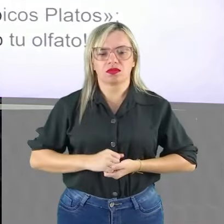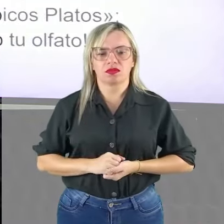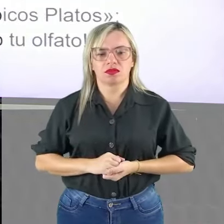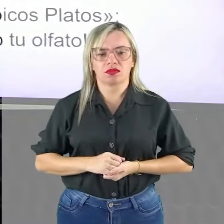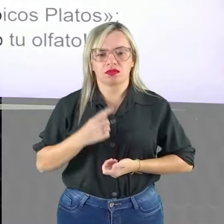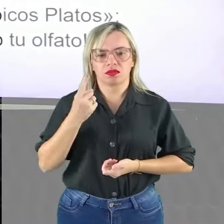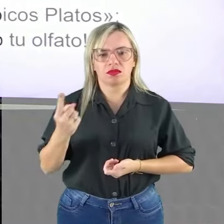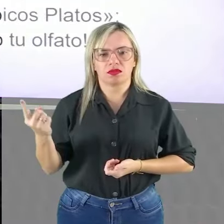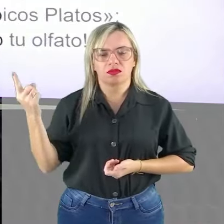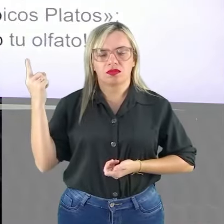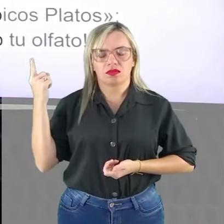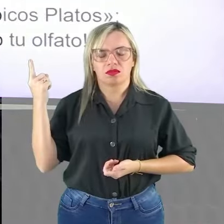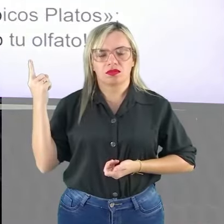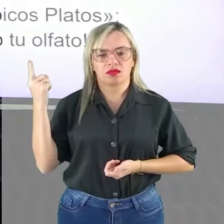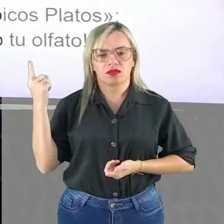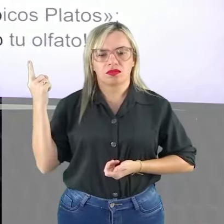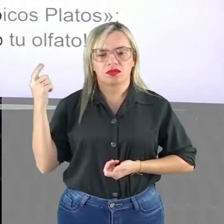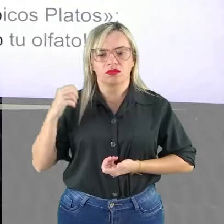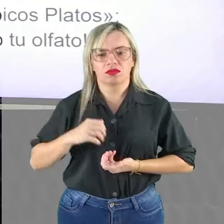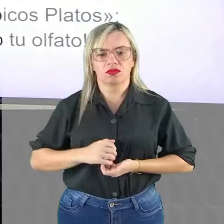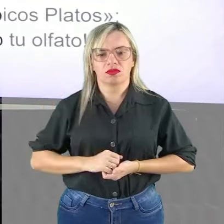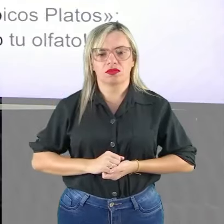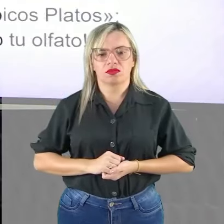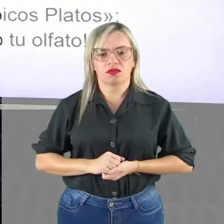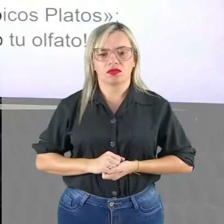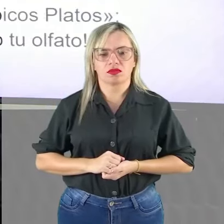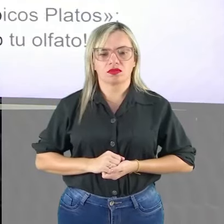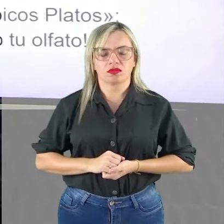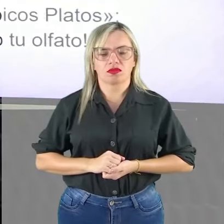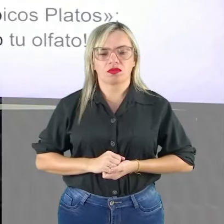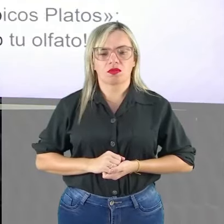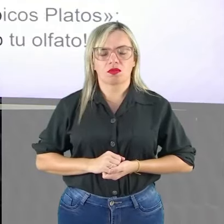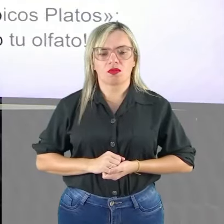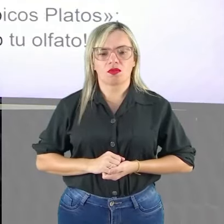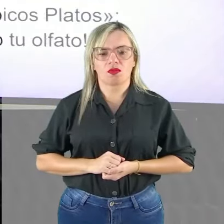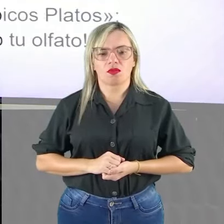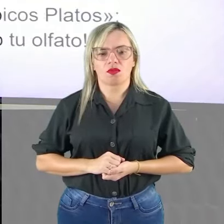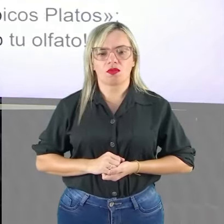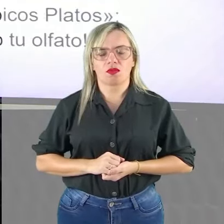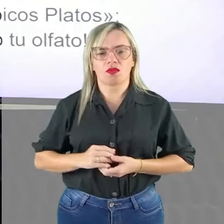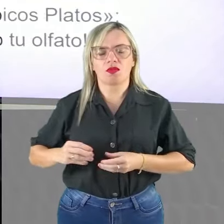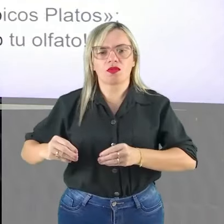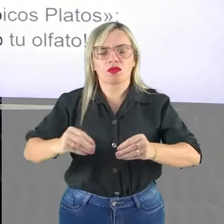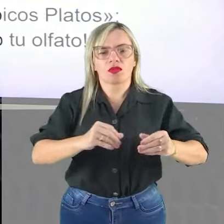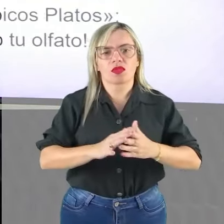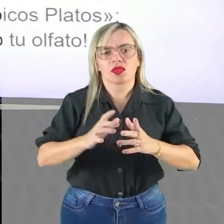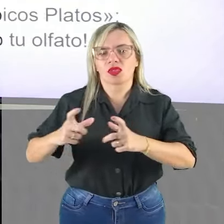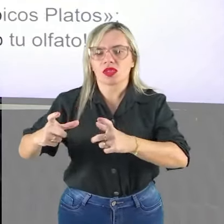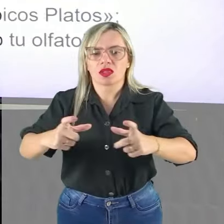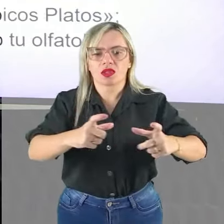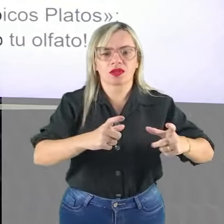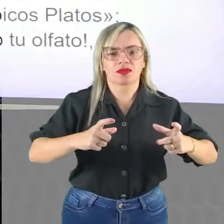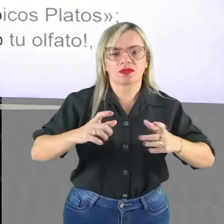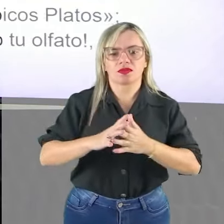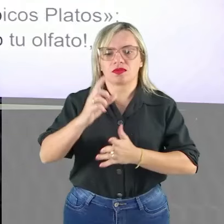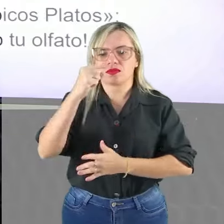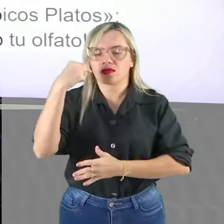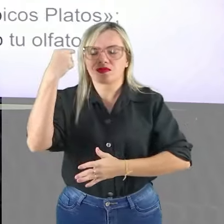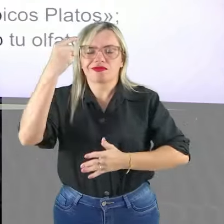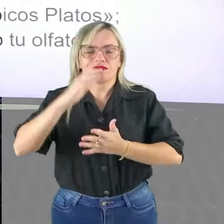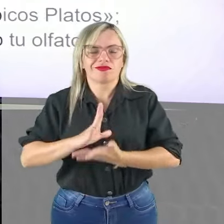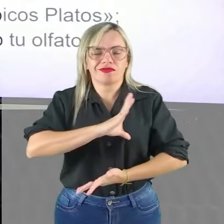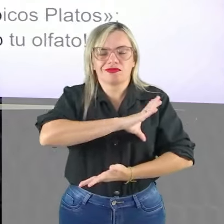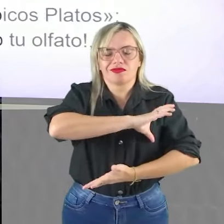las ti de Espanha tubista enamor Então as terras os lugares da Espanha Você é